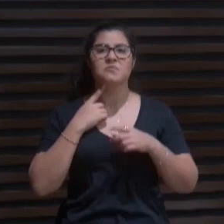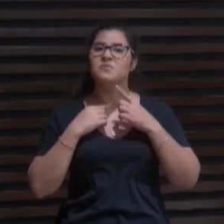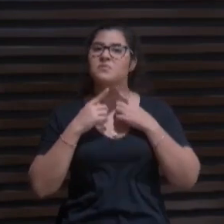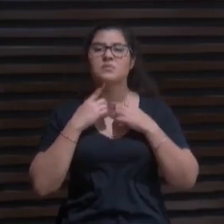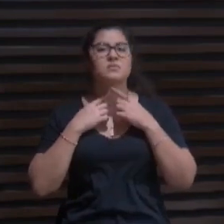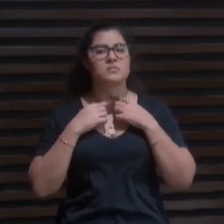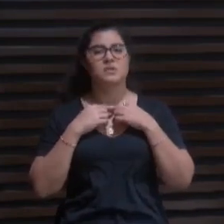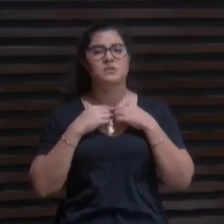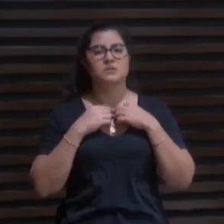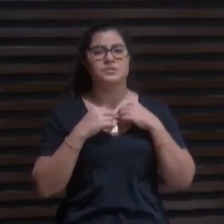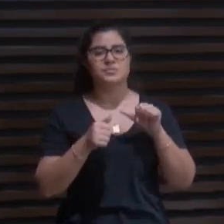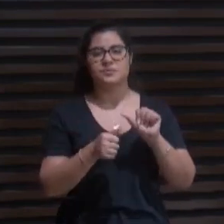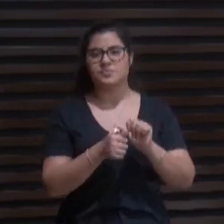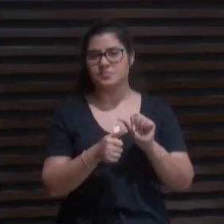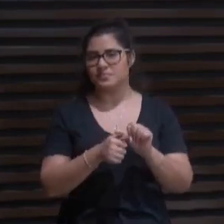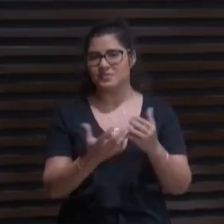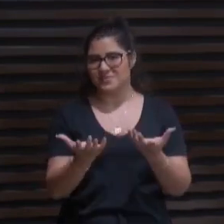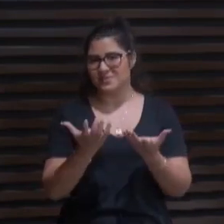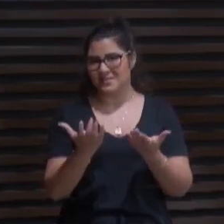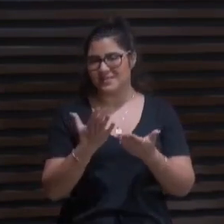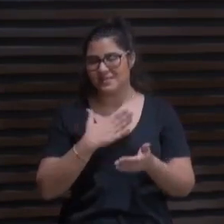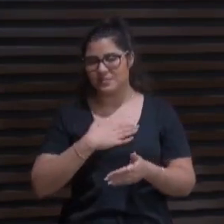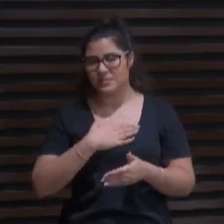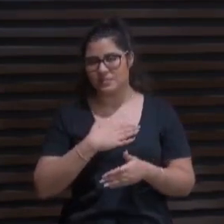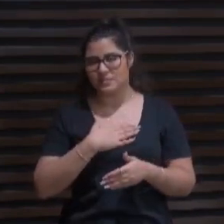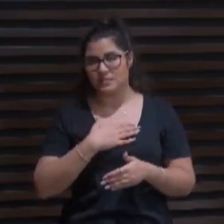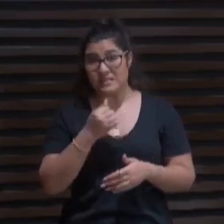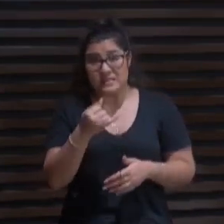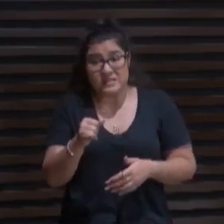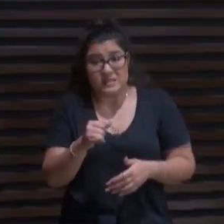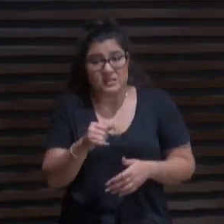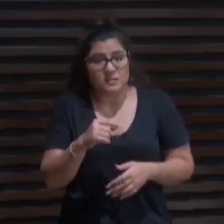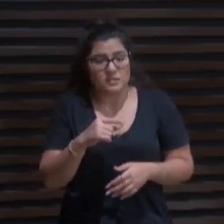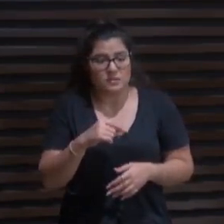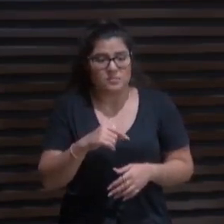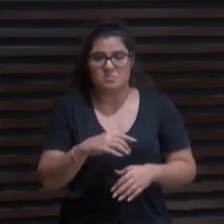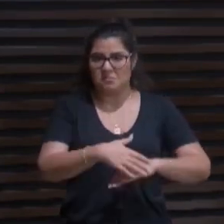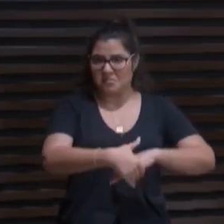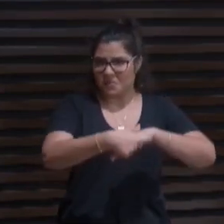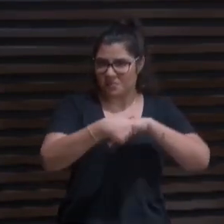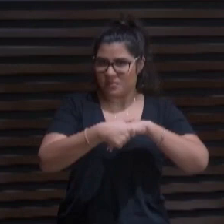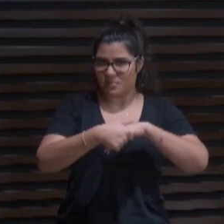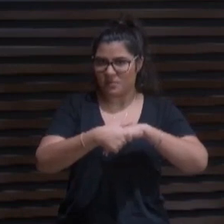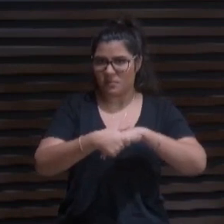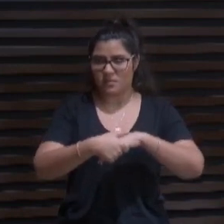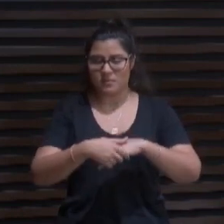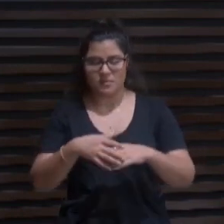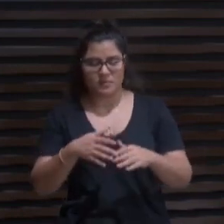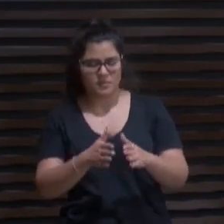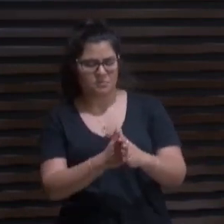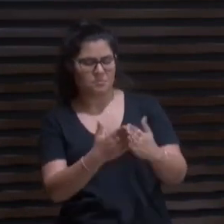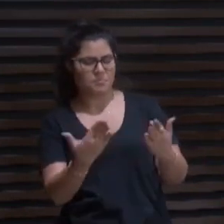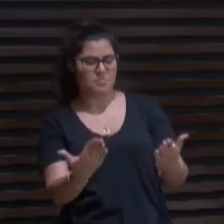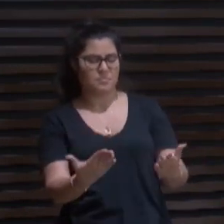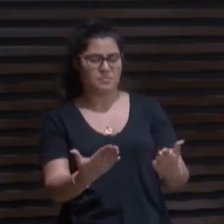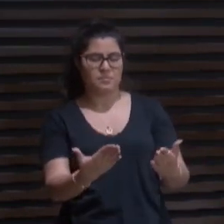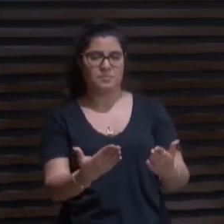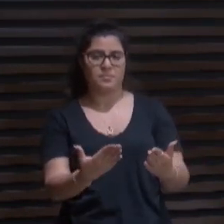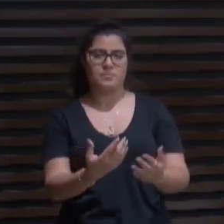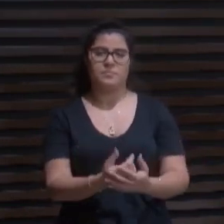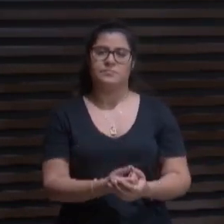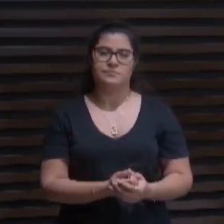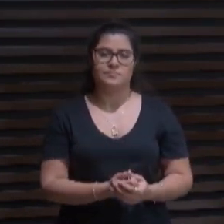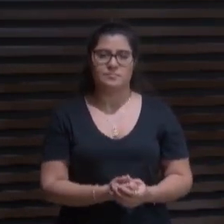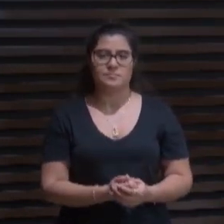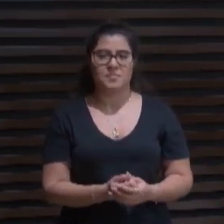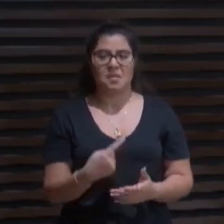não operou o querer em mim ainda. Se Ele não pegou a minha mão e levou até a Bíblia, Ele não operou o efetuar.